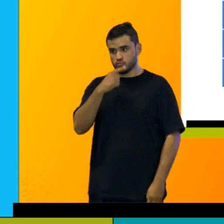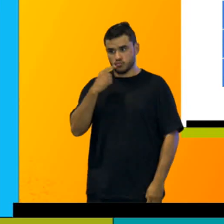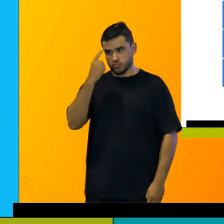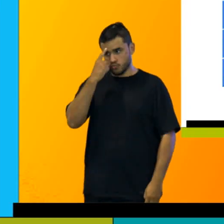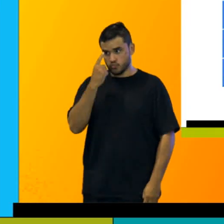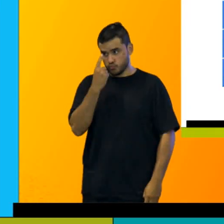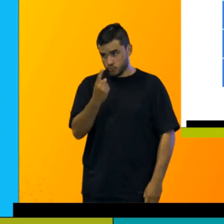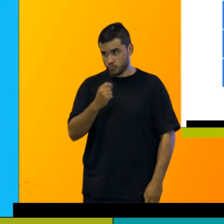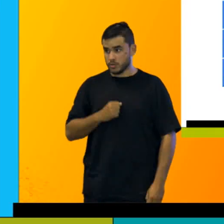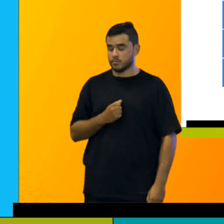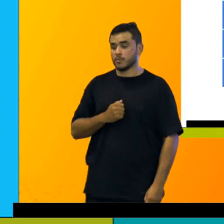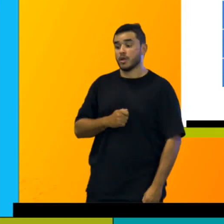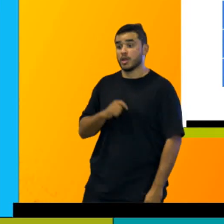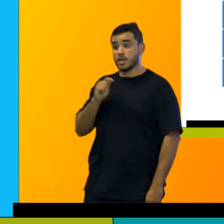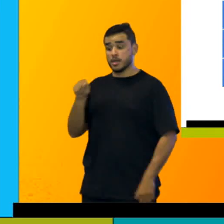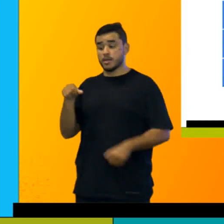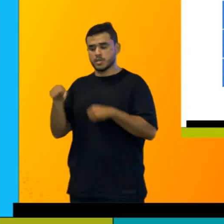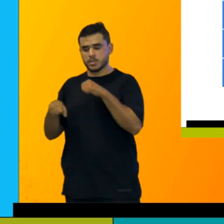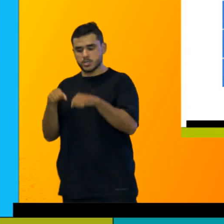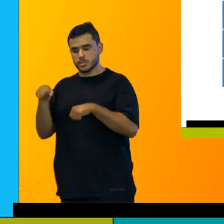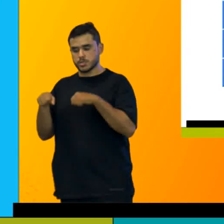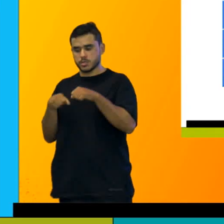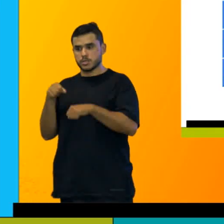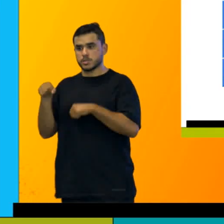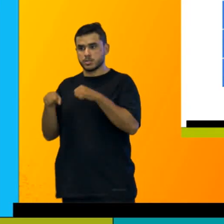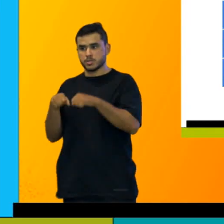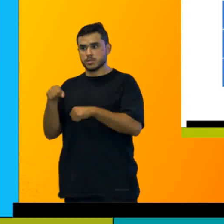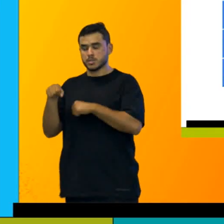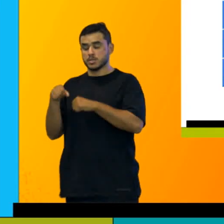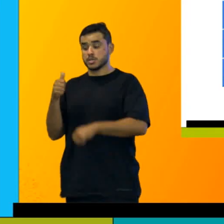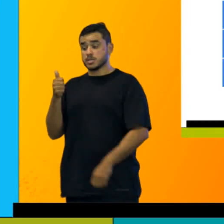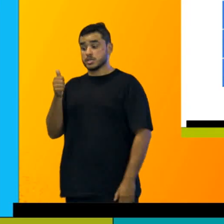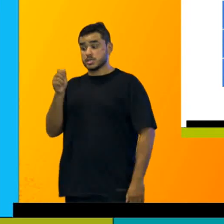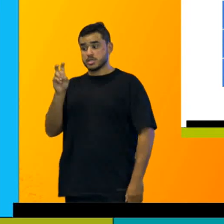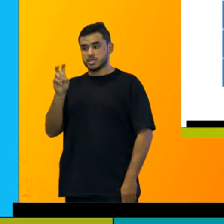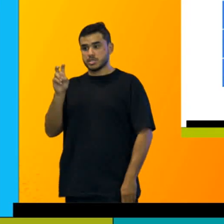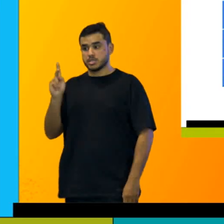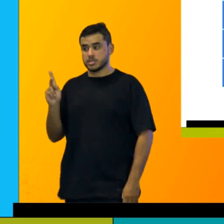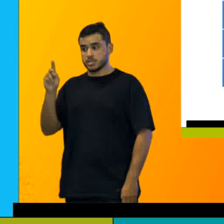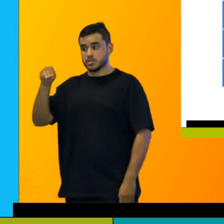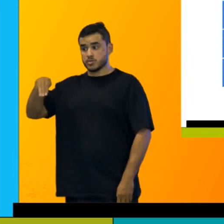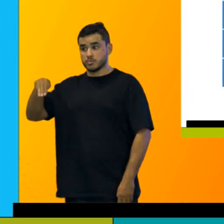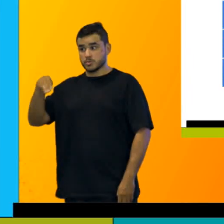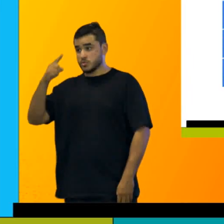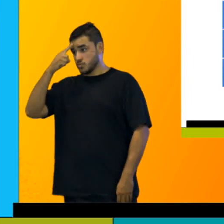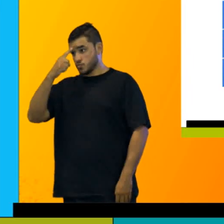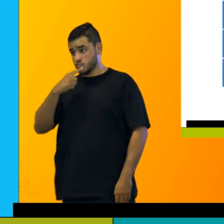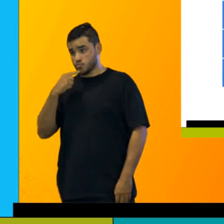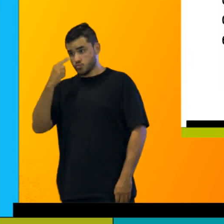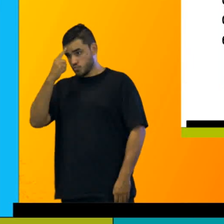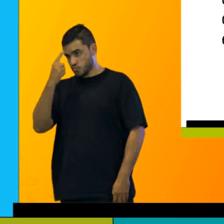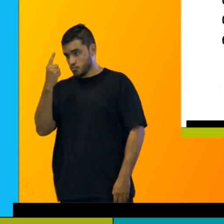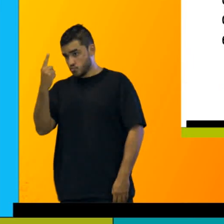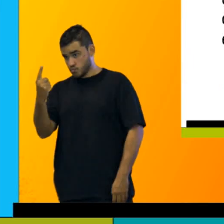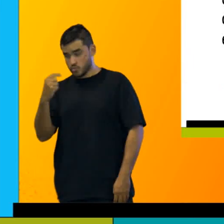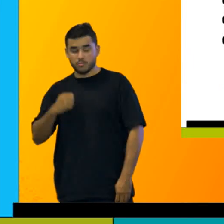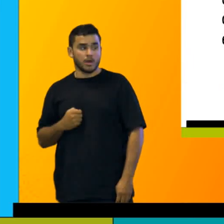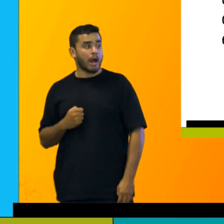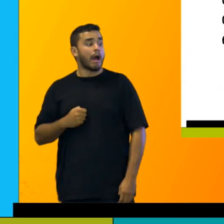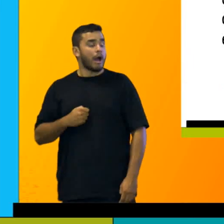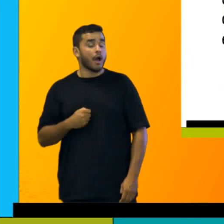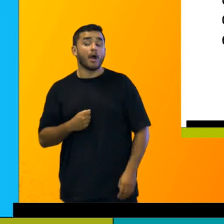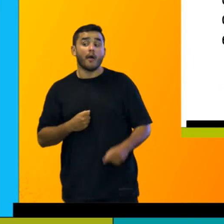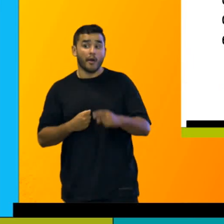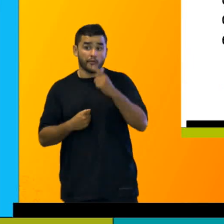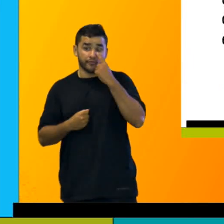bicicleta, 15 quilômetros por hora. A bicicleta anda 15 quilômetros em 1 hora. Beleza. Para frente. A fim